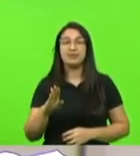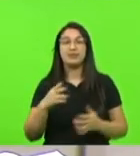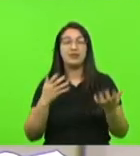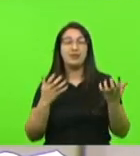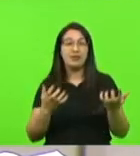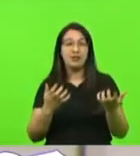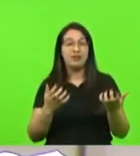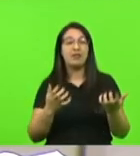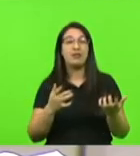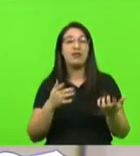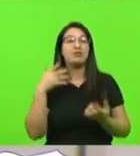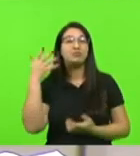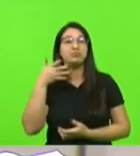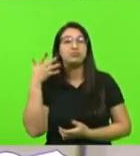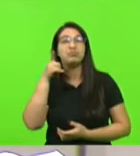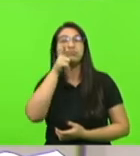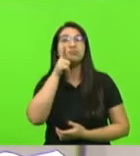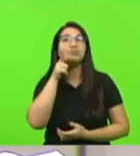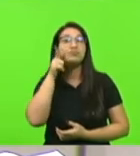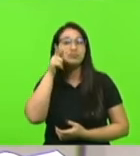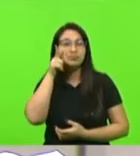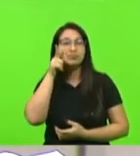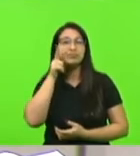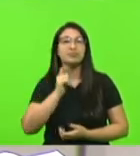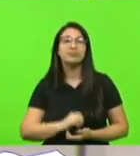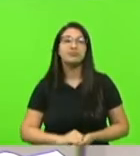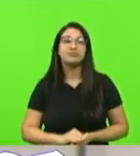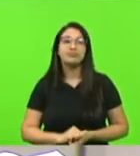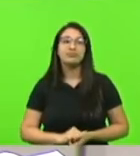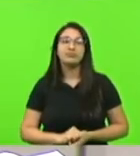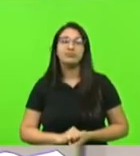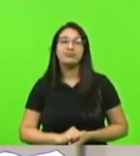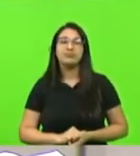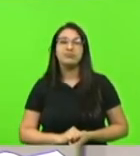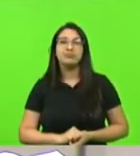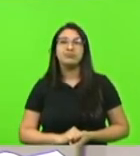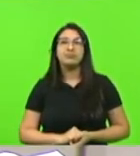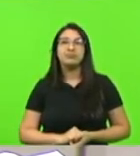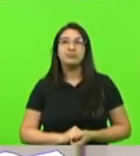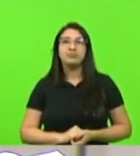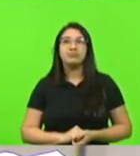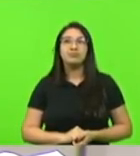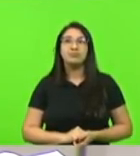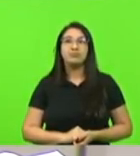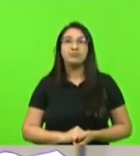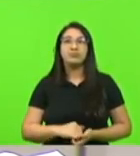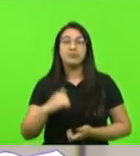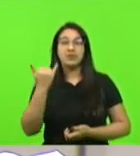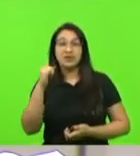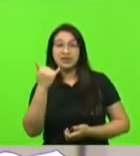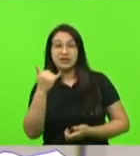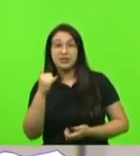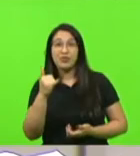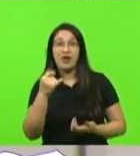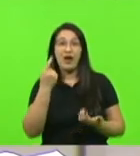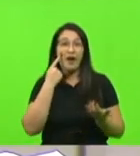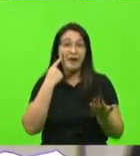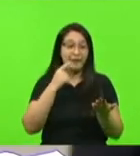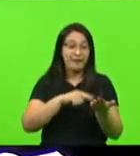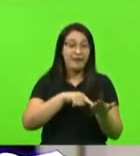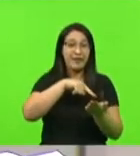Laércio. Deputado Laércio, será marcado aqui pelo celular. Faltando um minuto, lhe faço um sinal.